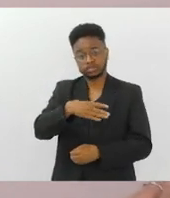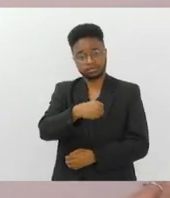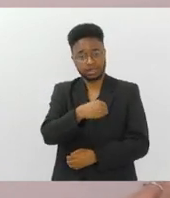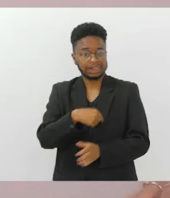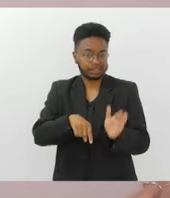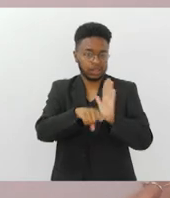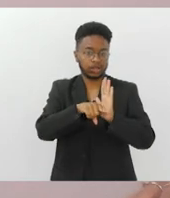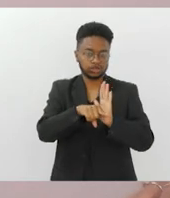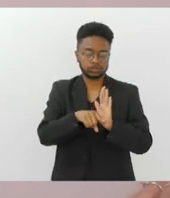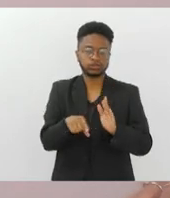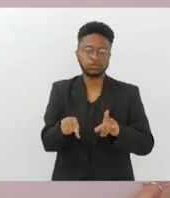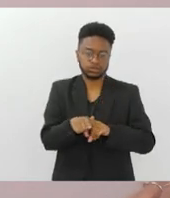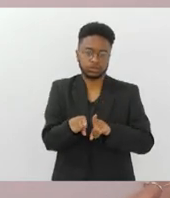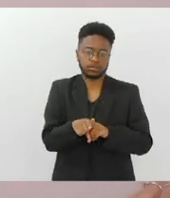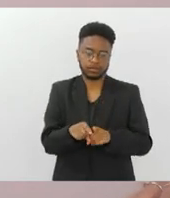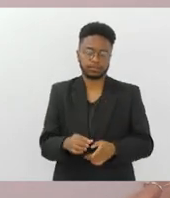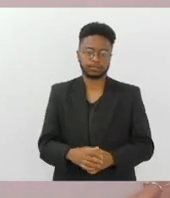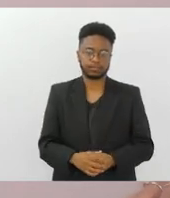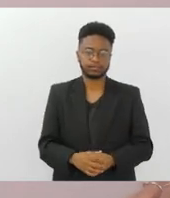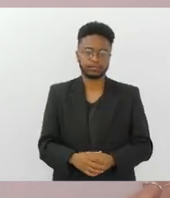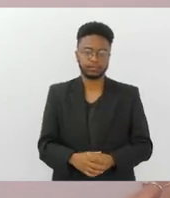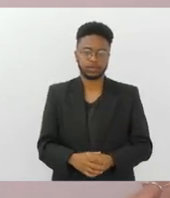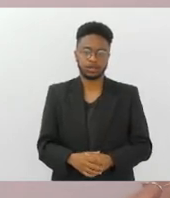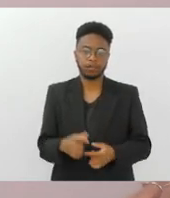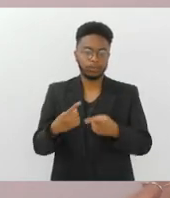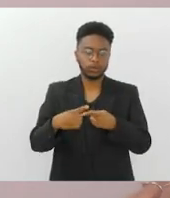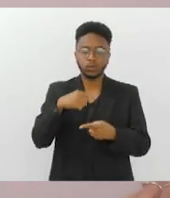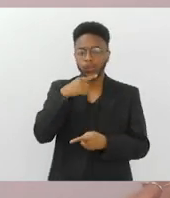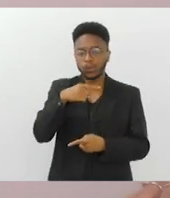negativamente, contribui negativamente para a produção de leite.